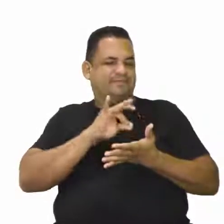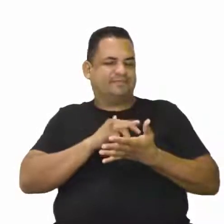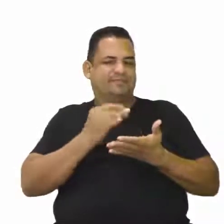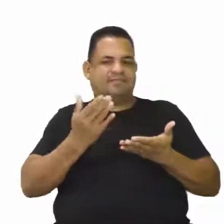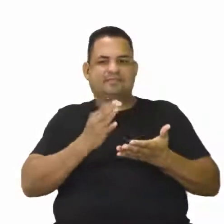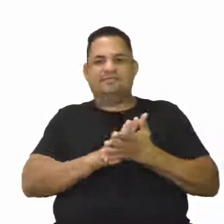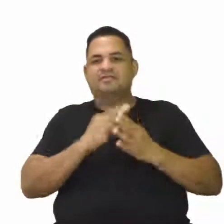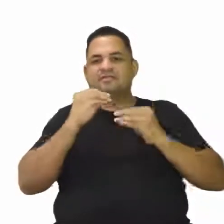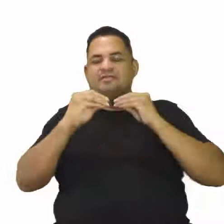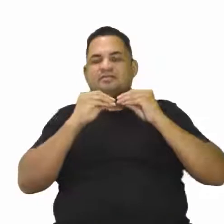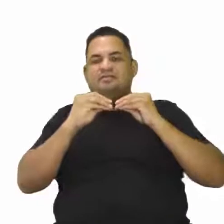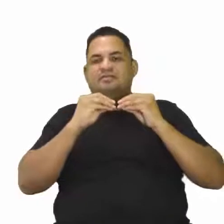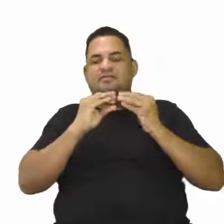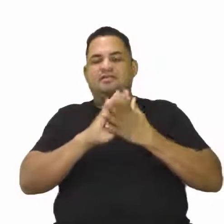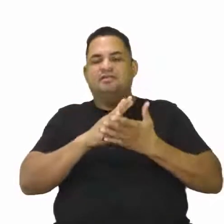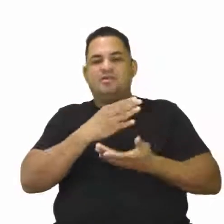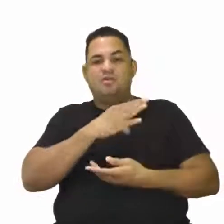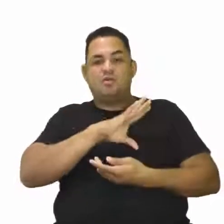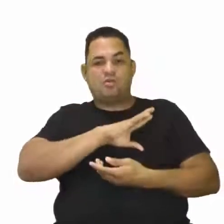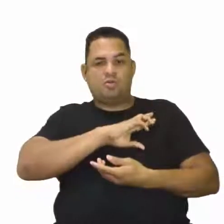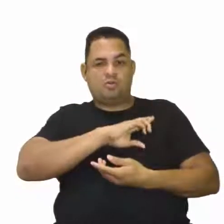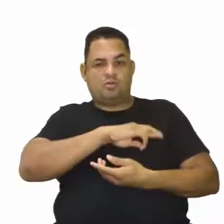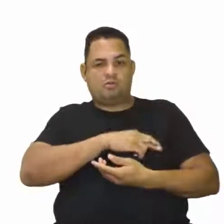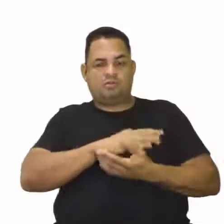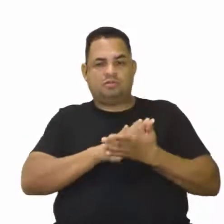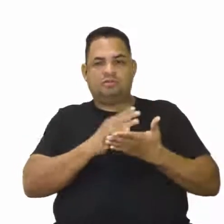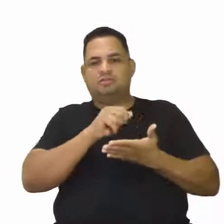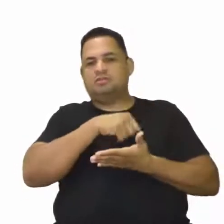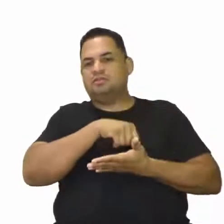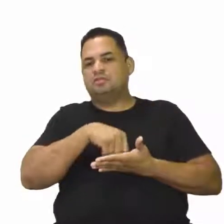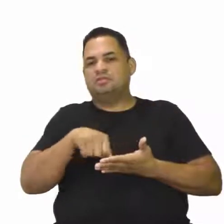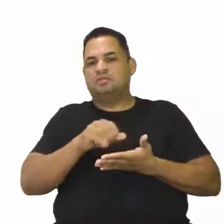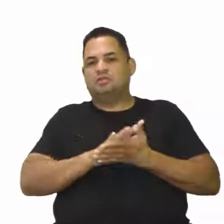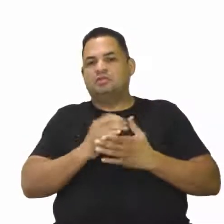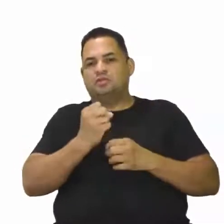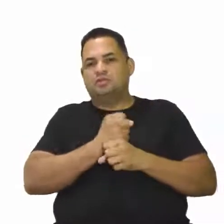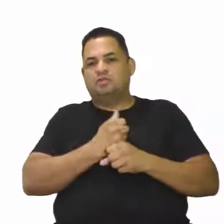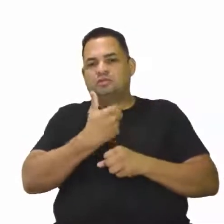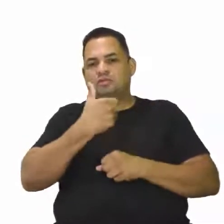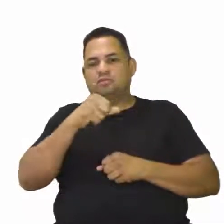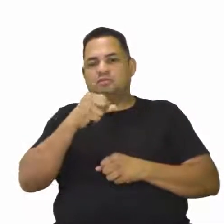É uma novela romântica. Essa novela ela foi escrita no ano de